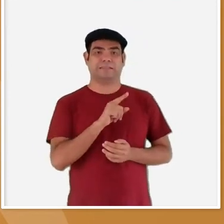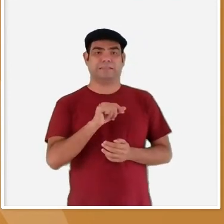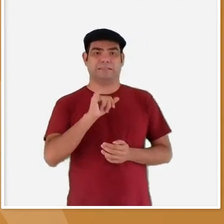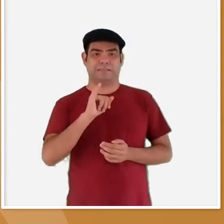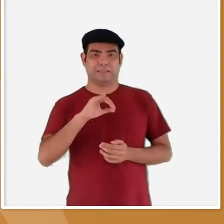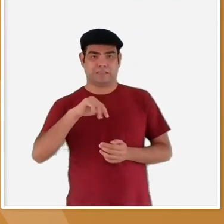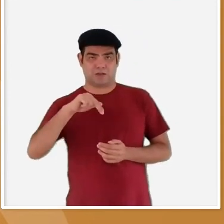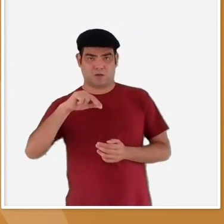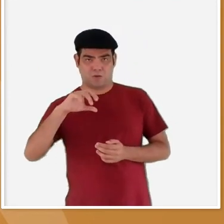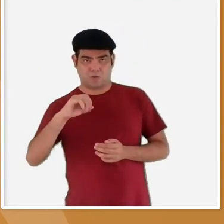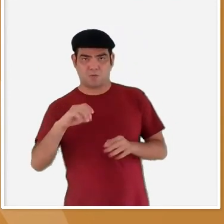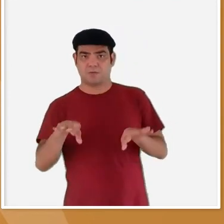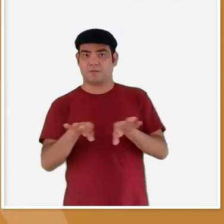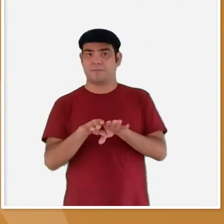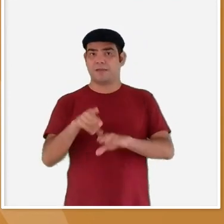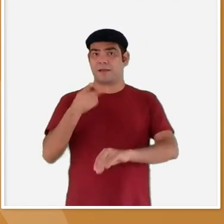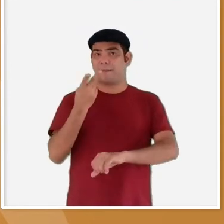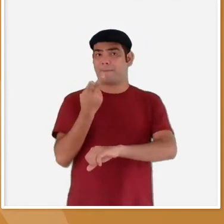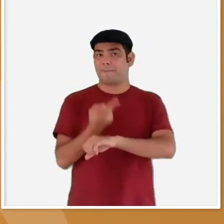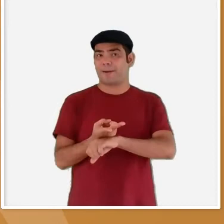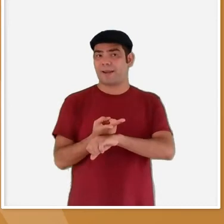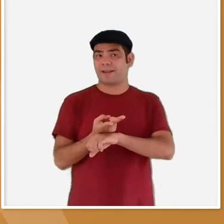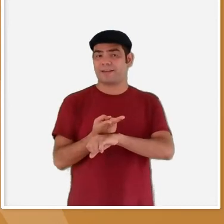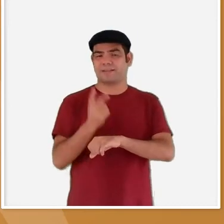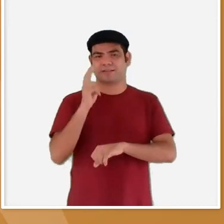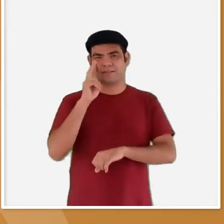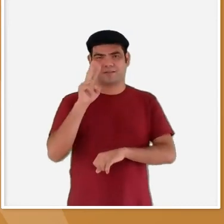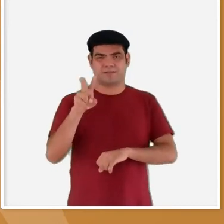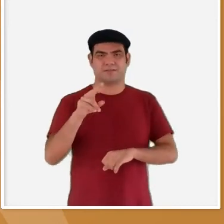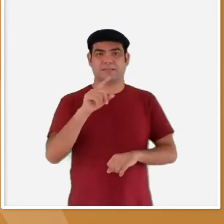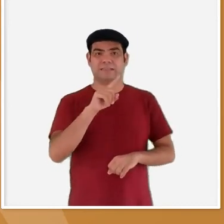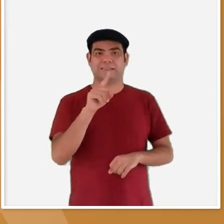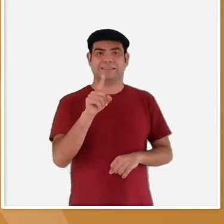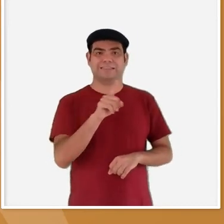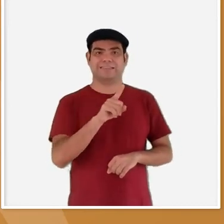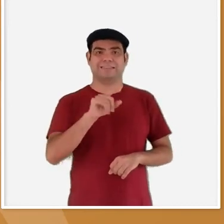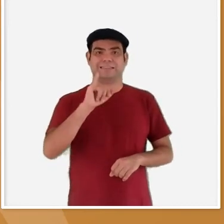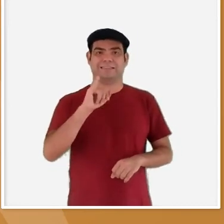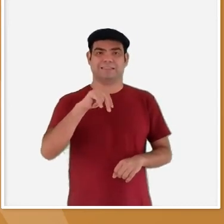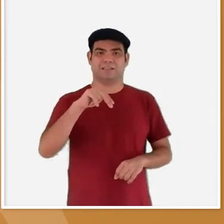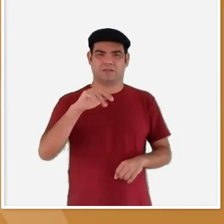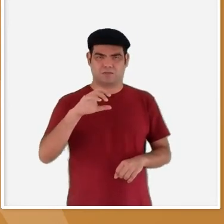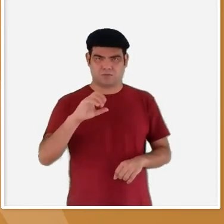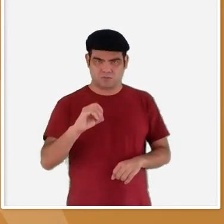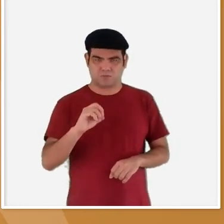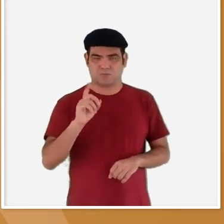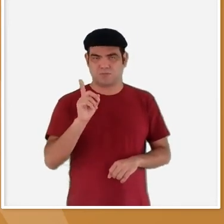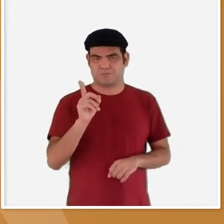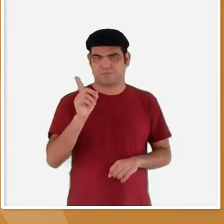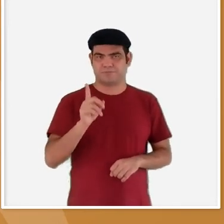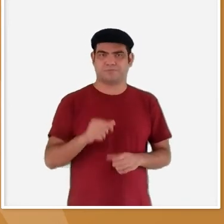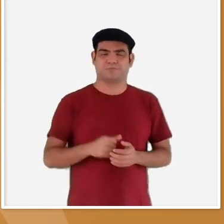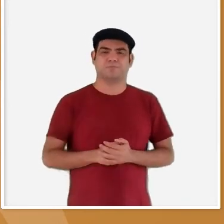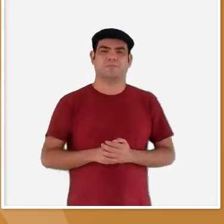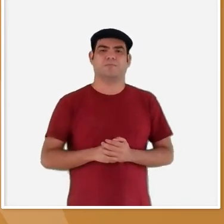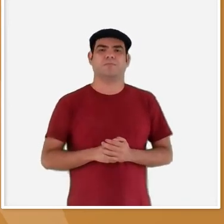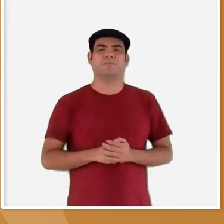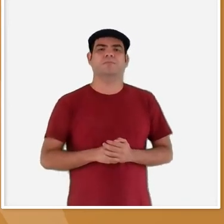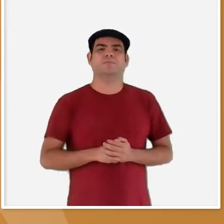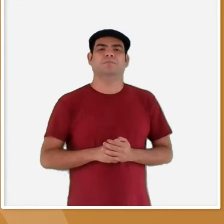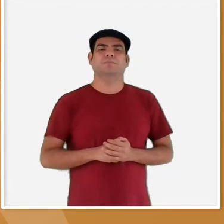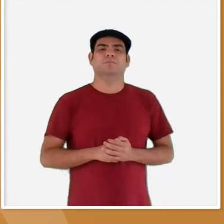olha, o zinco, isso aqui é o zinco no seu estado bruto, tá? Esse aqui no estado bruto. o zinco. Esse aqui é o zinco